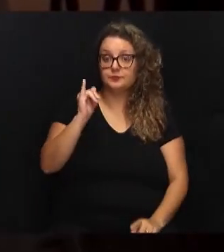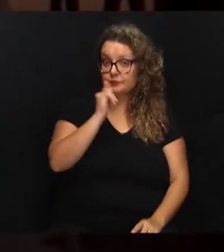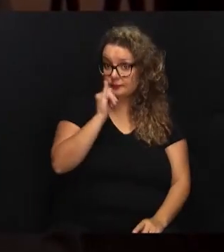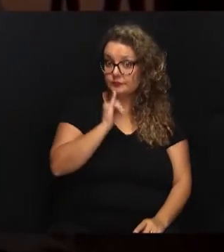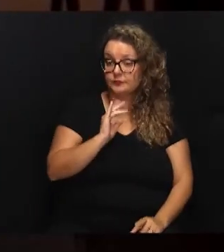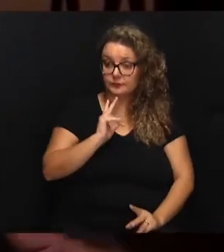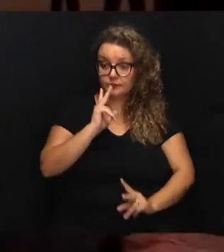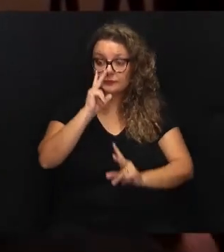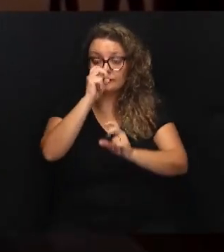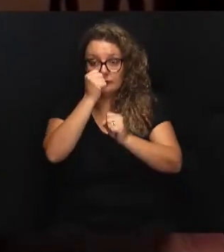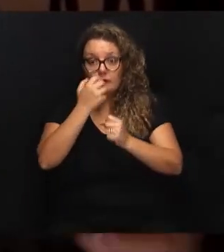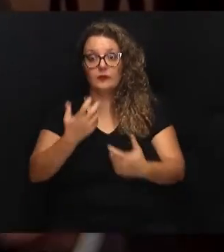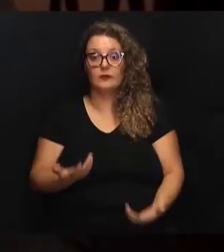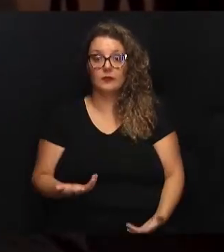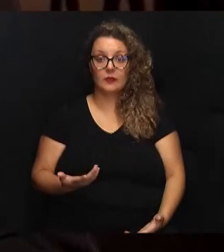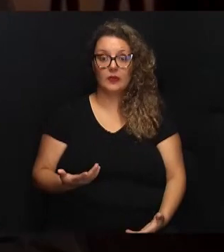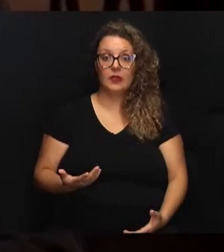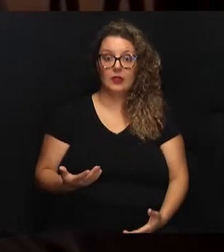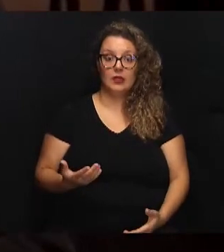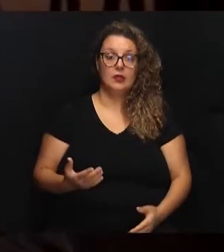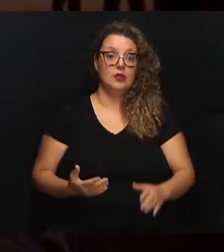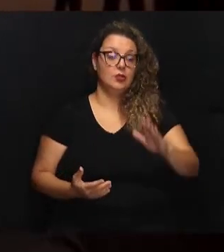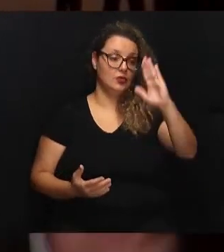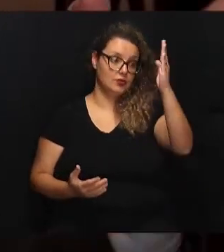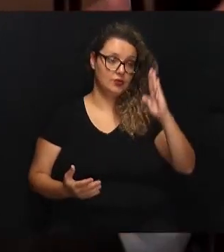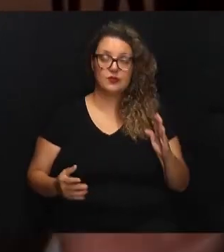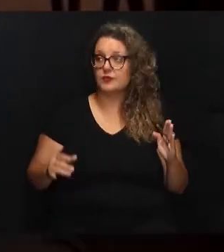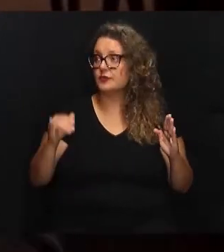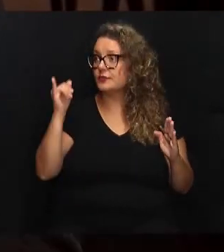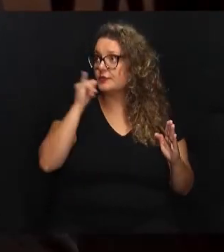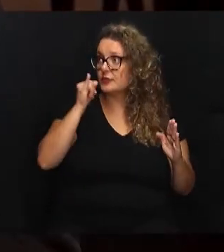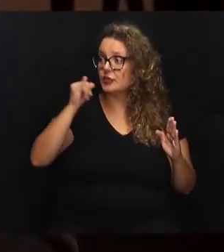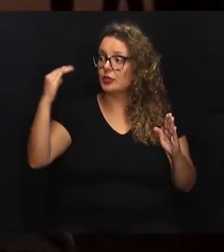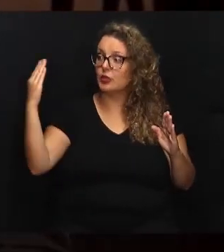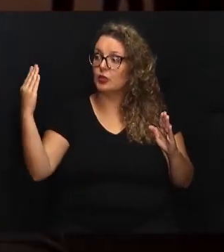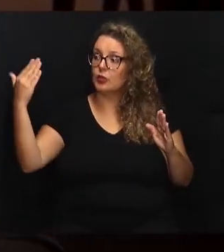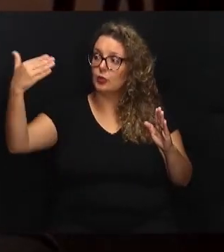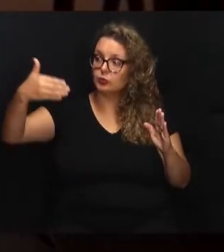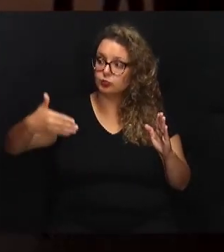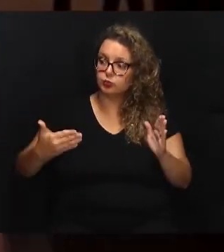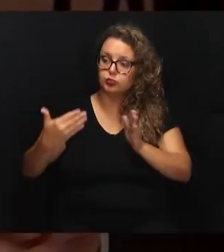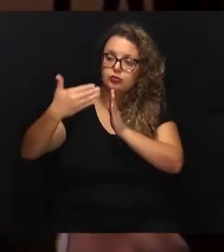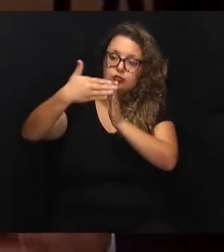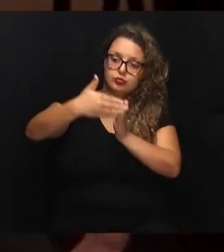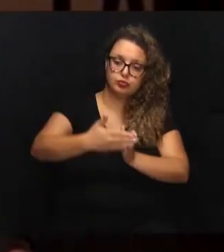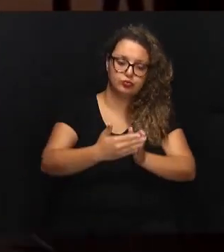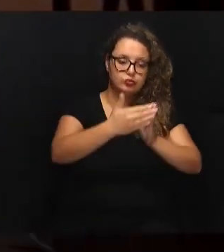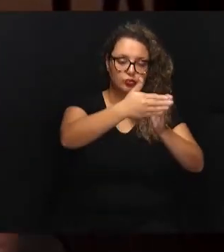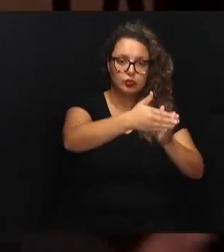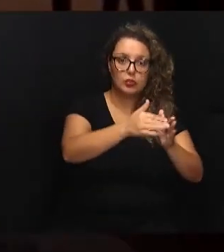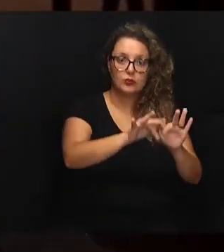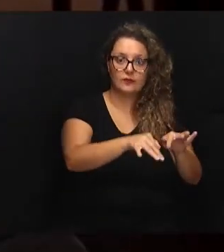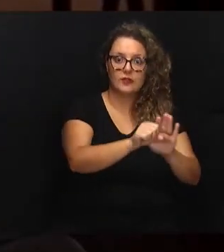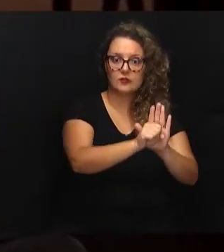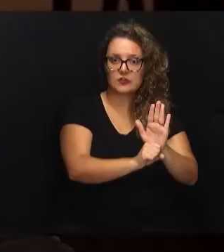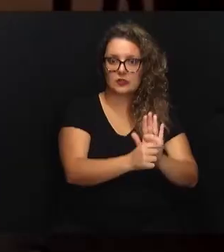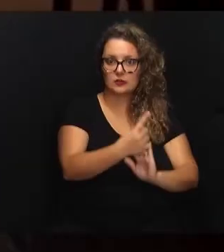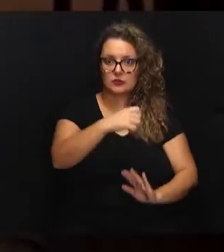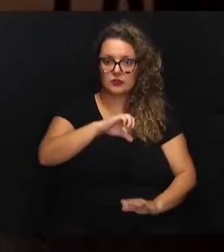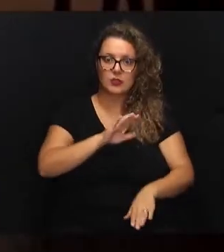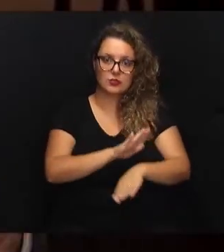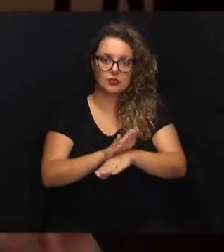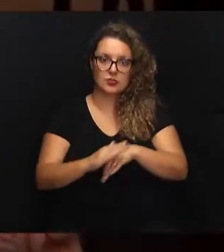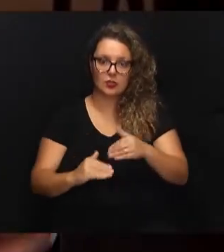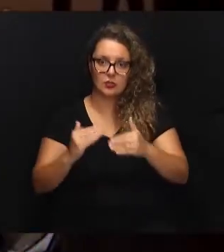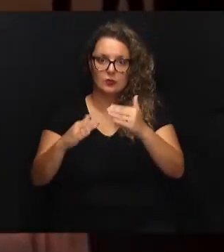forte e que desde a vinda dos primeiros imigrantes lá no final do século XIX, ajudaram a construir essa cidade,